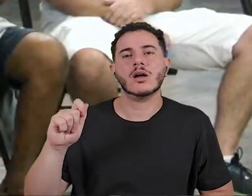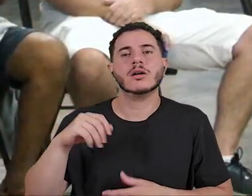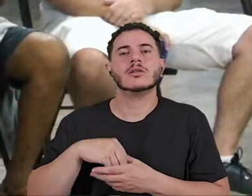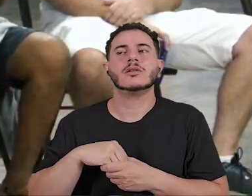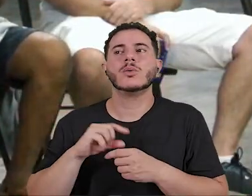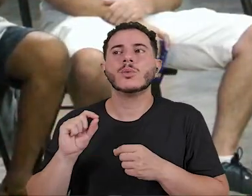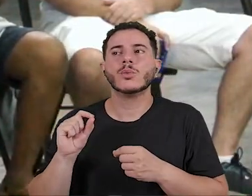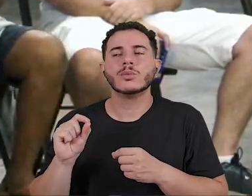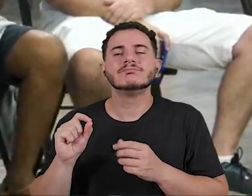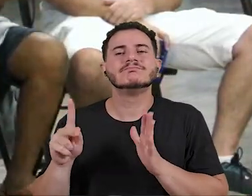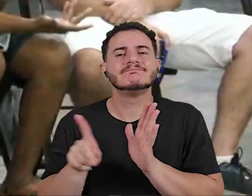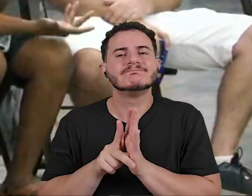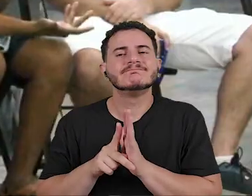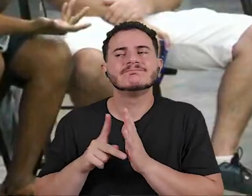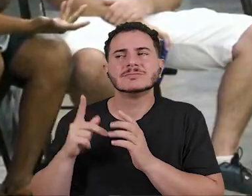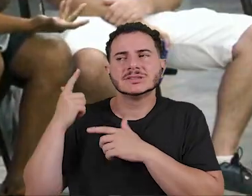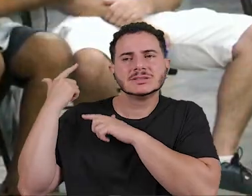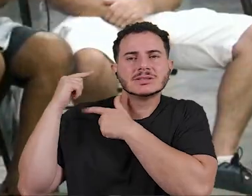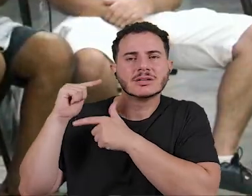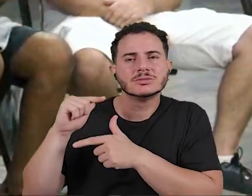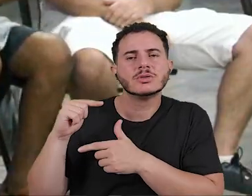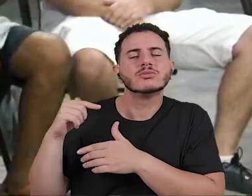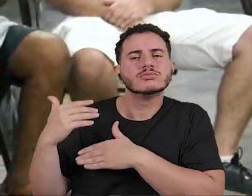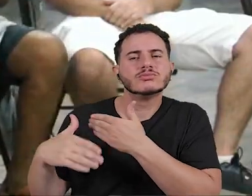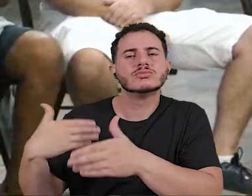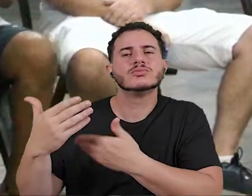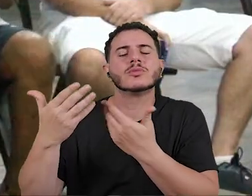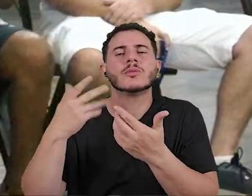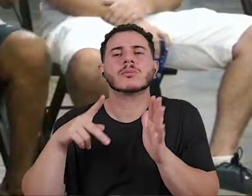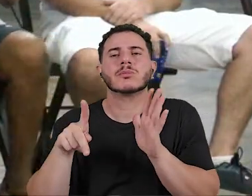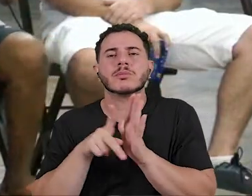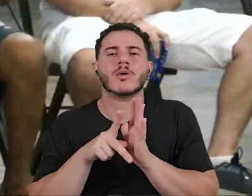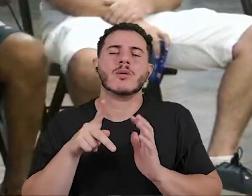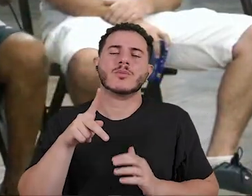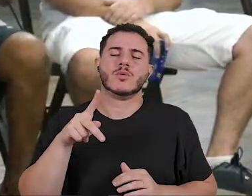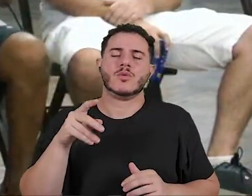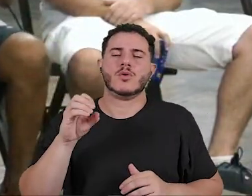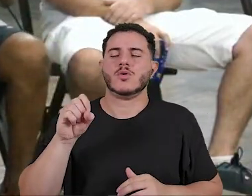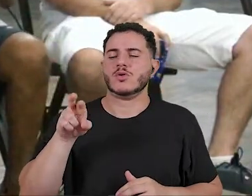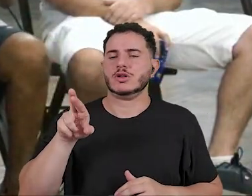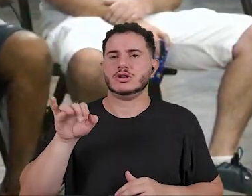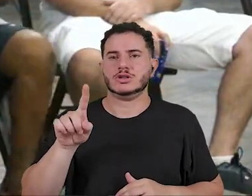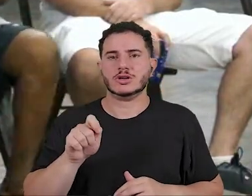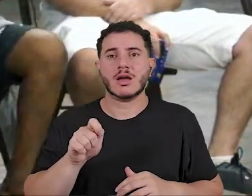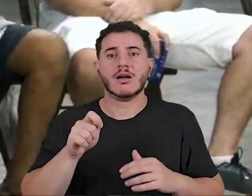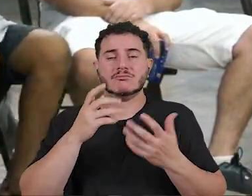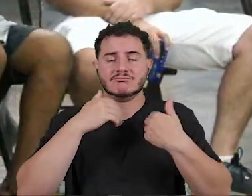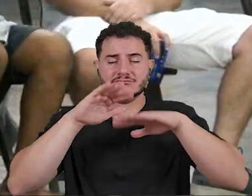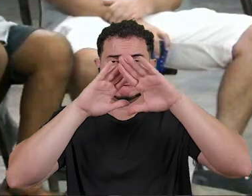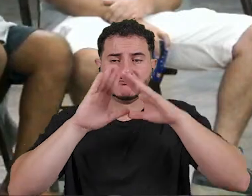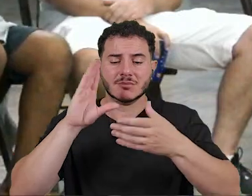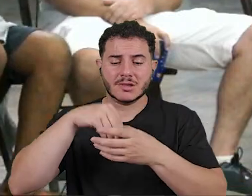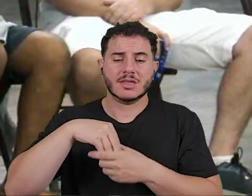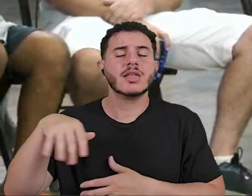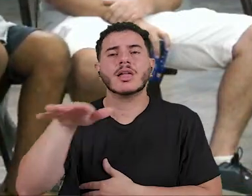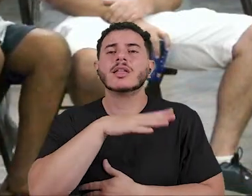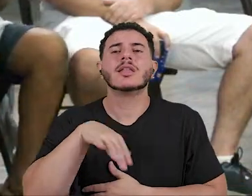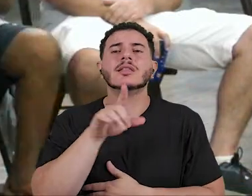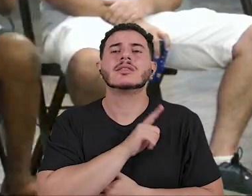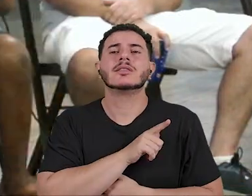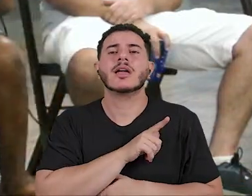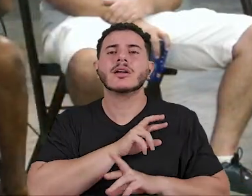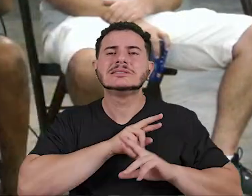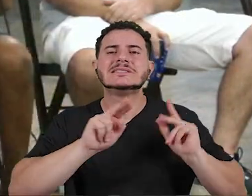orixá e da casa, aí começa a se reverenciar a nação Queto, a nação Jeje, a nação Nagô, a